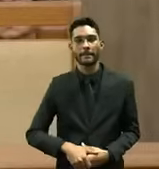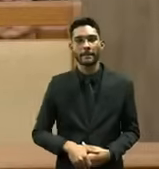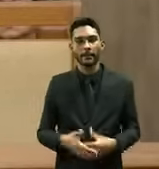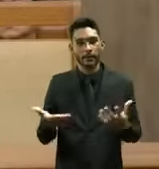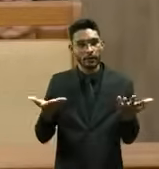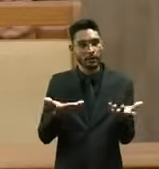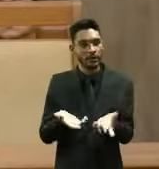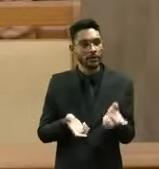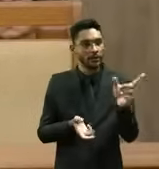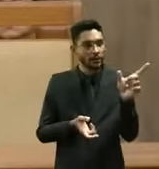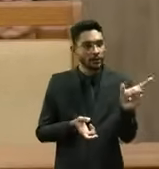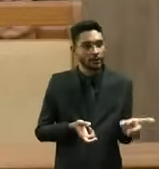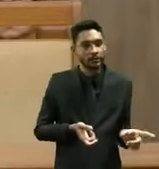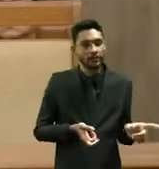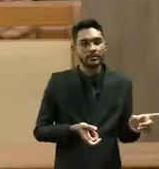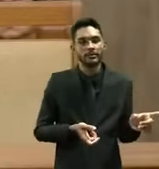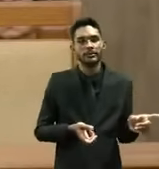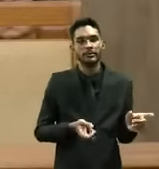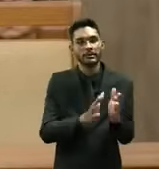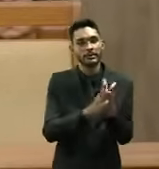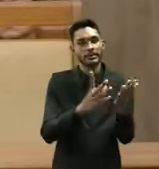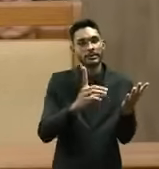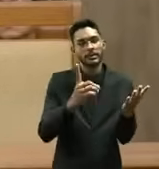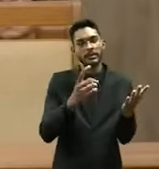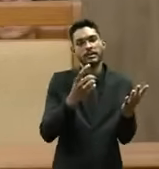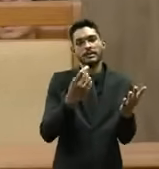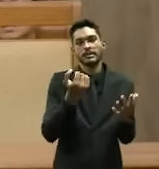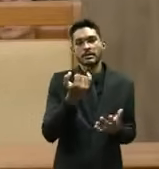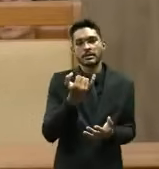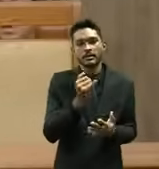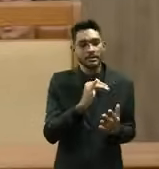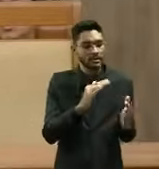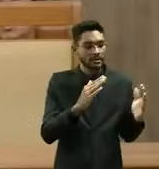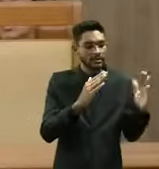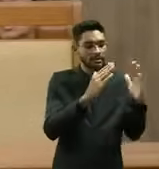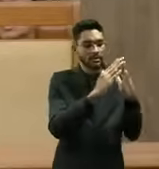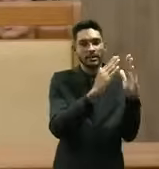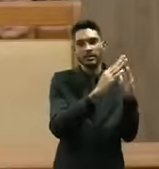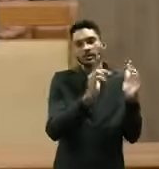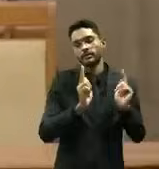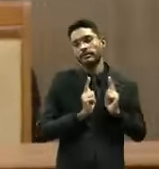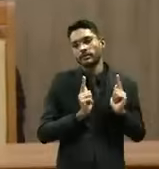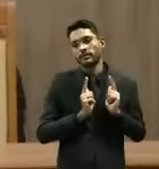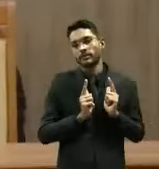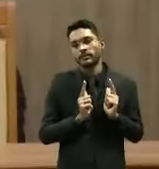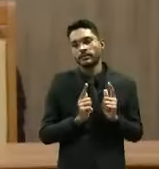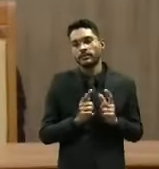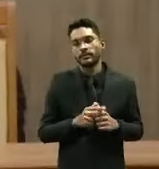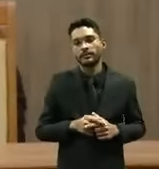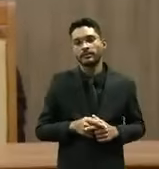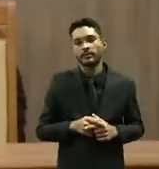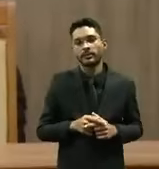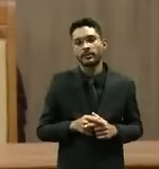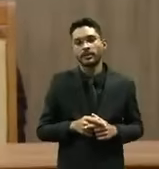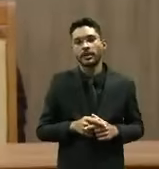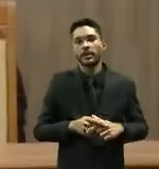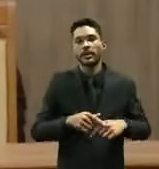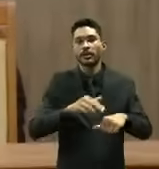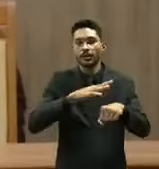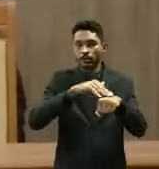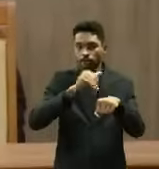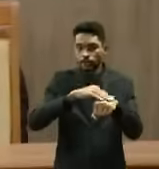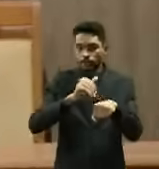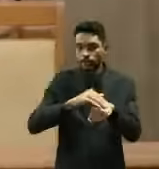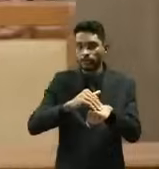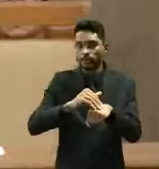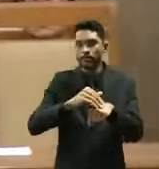Deus quiser me salvar eu vou ficar aqui mesmo foi assim ele mandou buscar quem aí disse ele não só mandou buscar Pedro é a parte Nossa mandou buscar